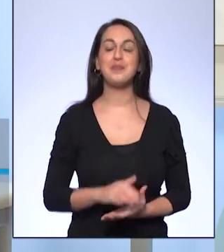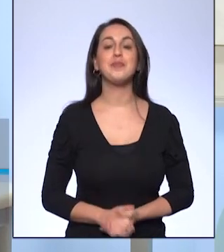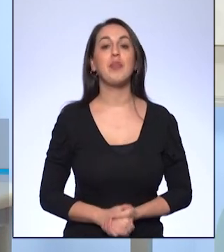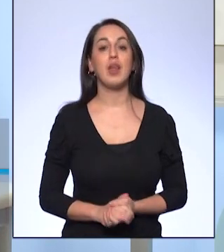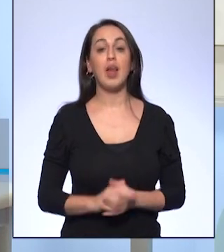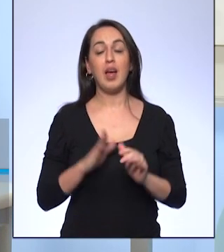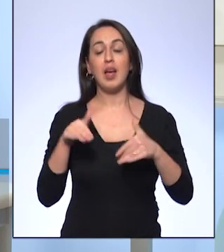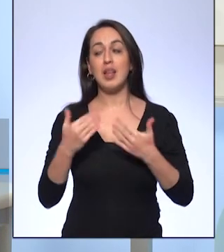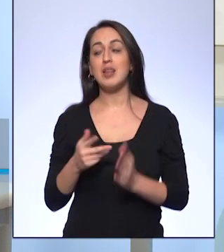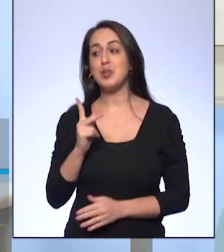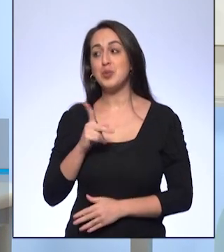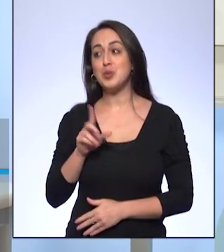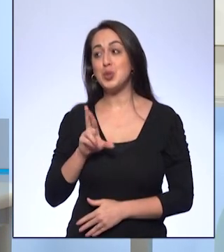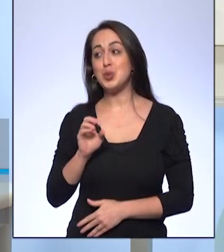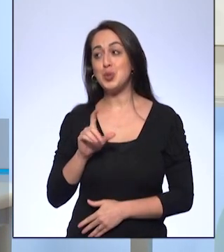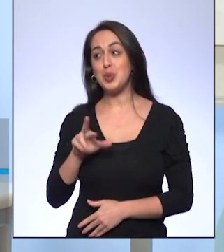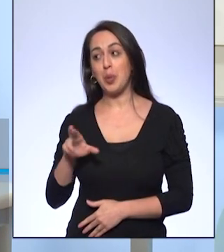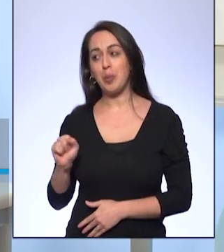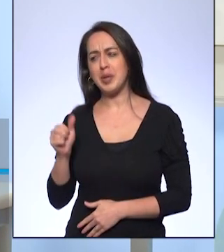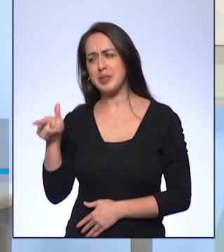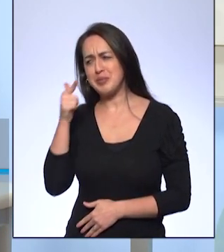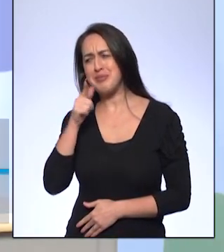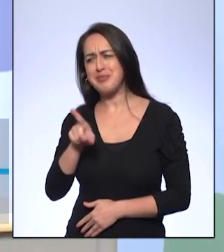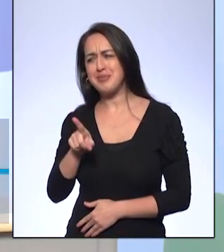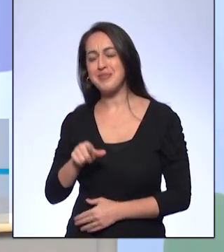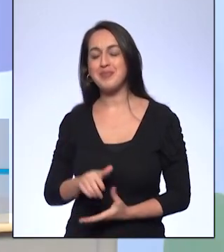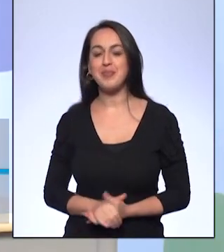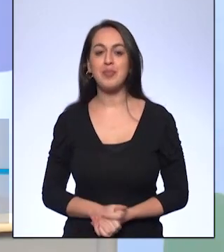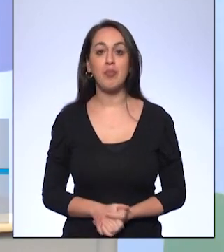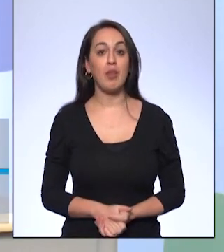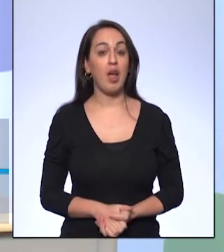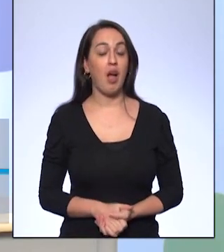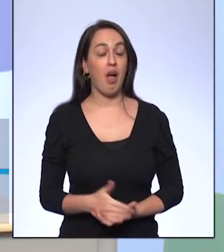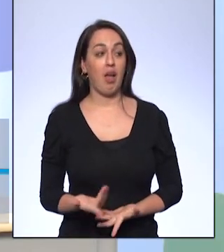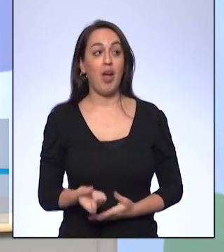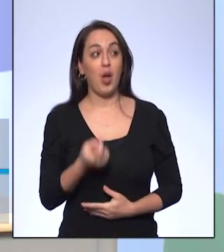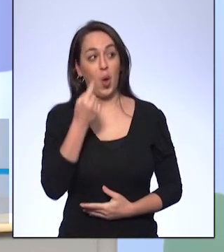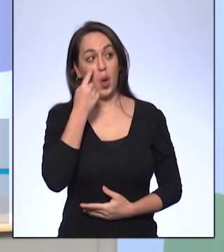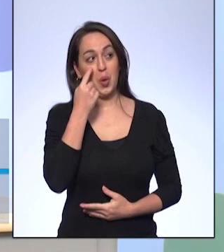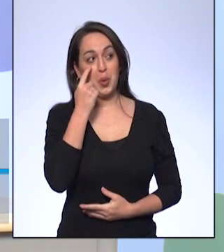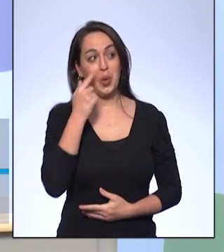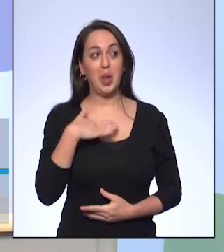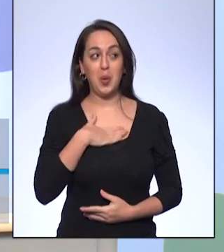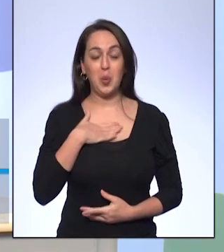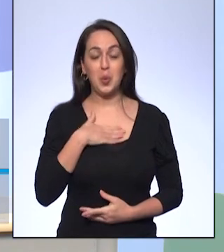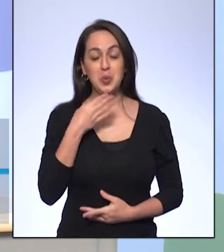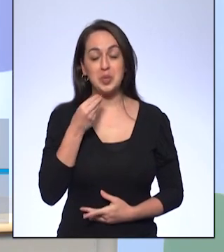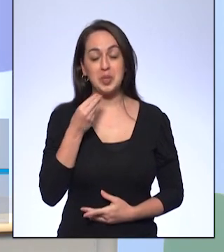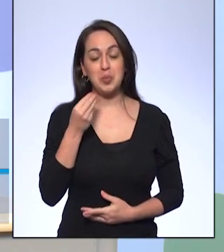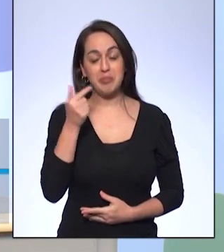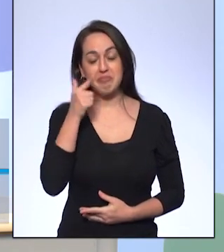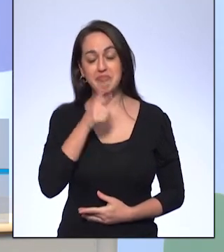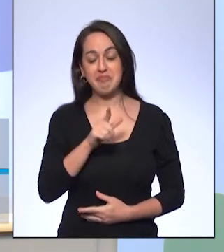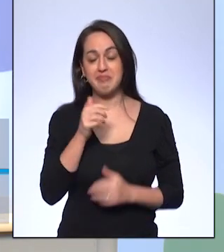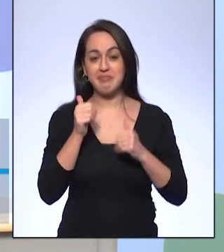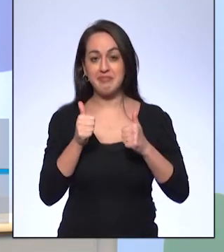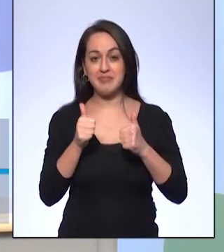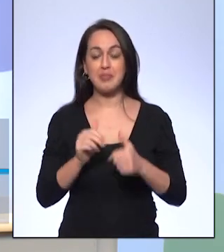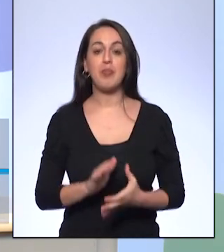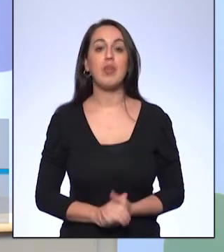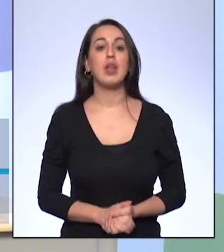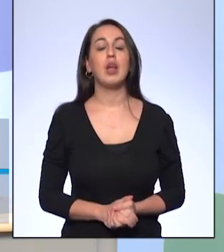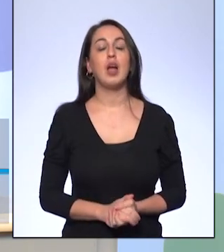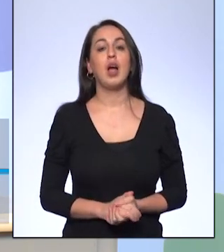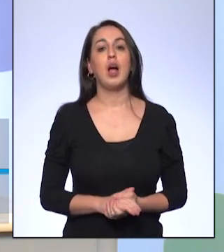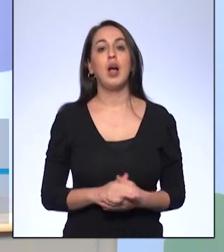Então, professora Roberta, conta para mim, eles conseguiram? Olha, professora Inês, eu gostei bastante da participação. Eles conseguiram, sim. As pessoas que mandaram,